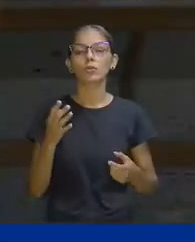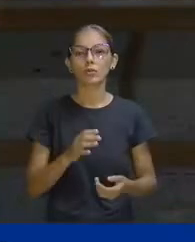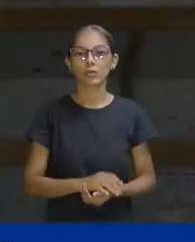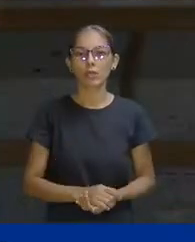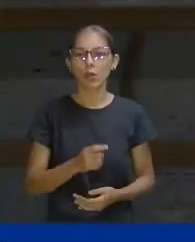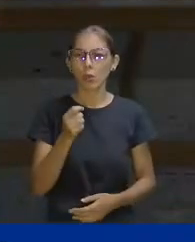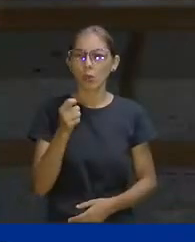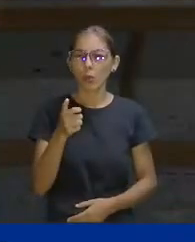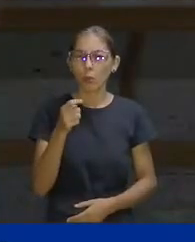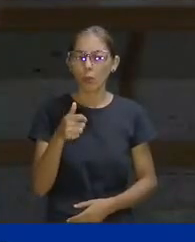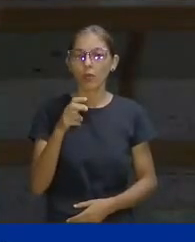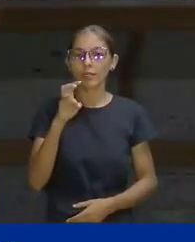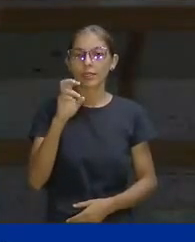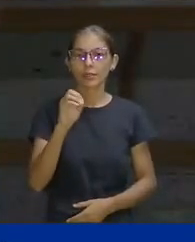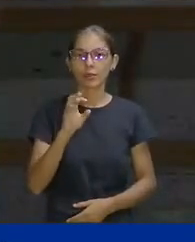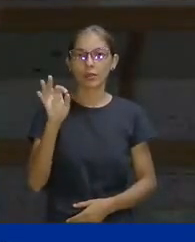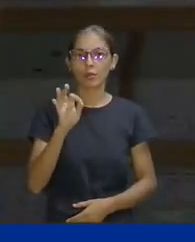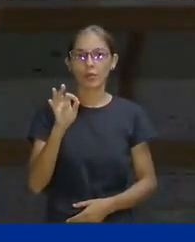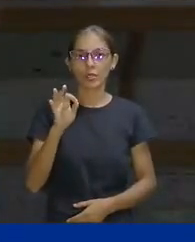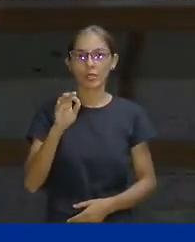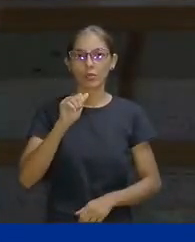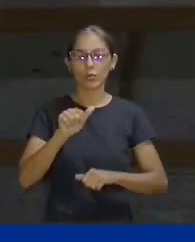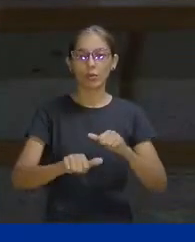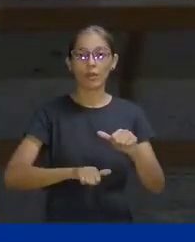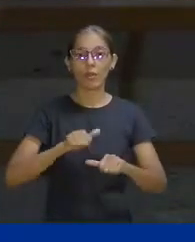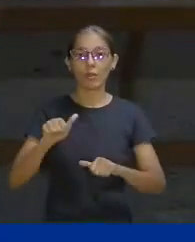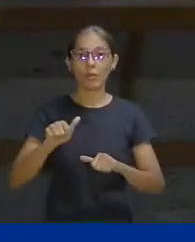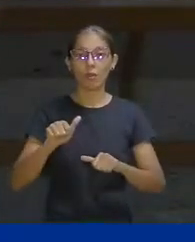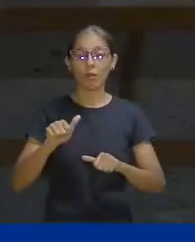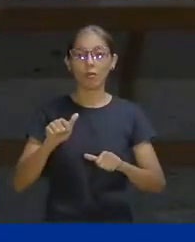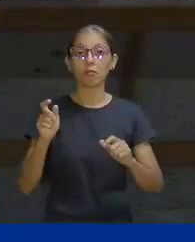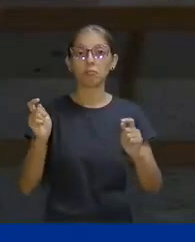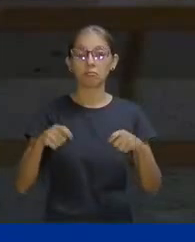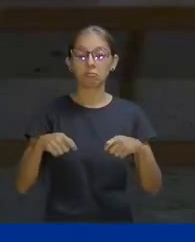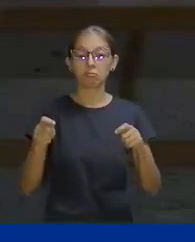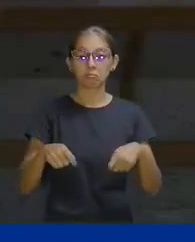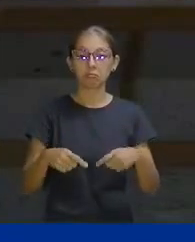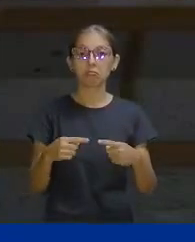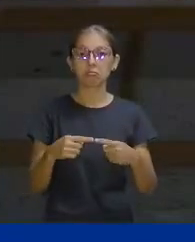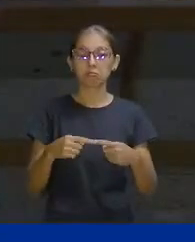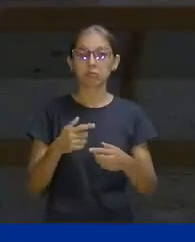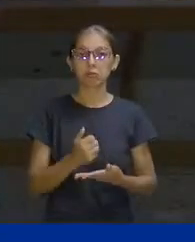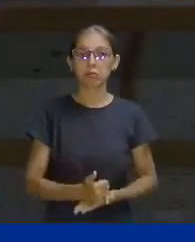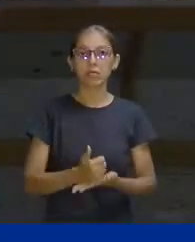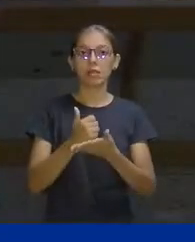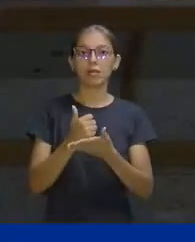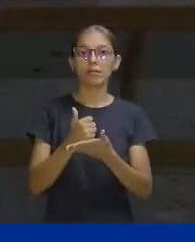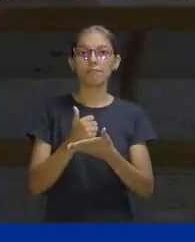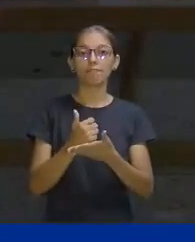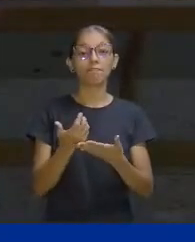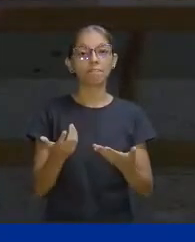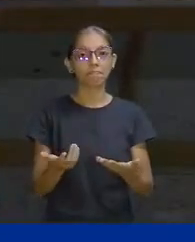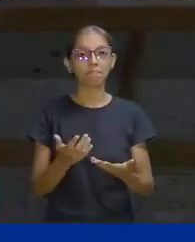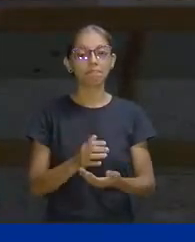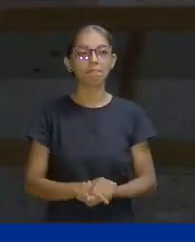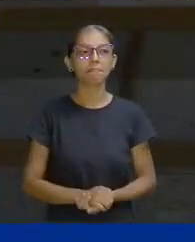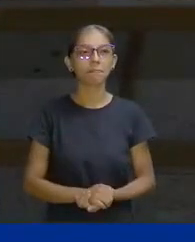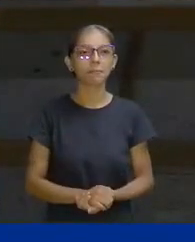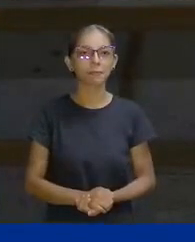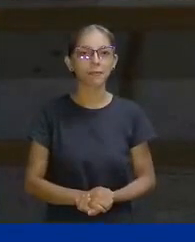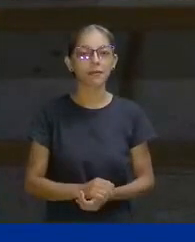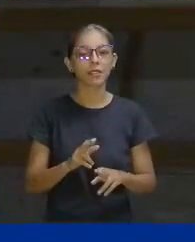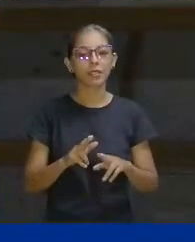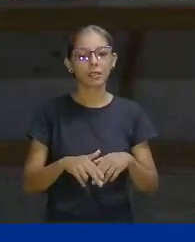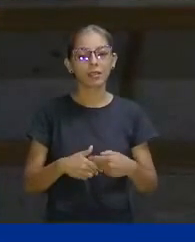Quase 50% de melhoria nessa questão da sustentabilidade, o que nos coloca realmente como